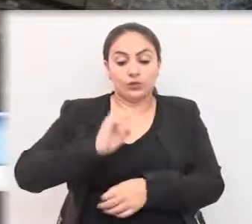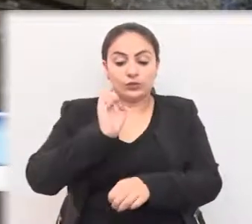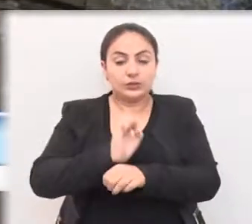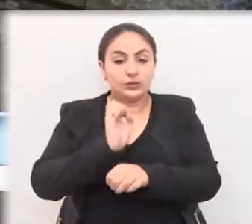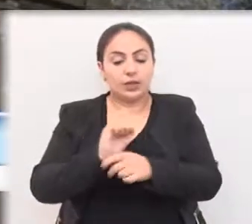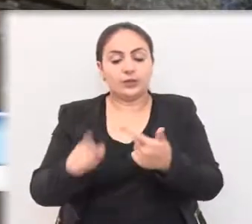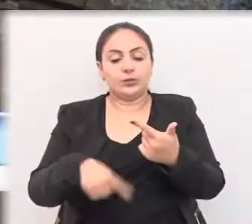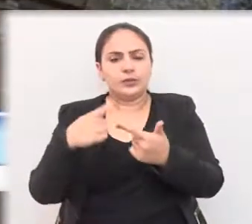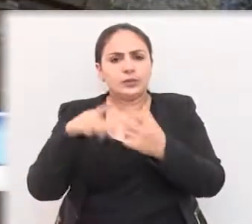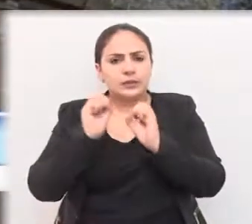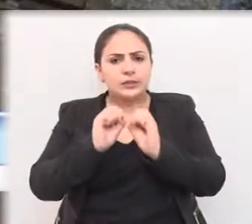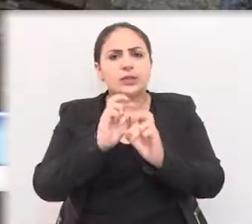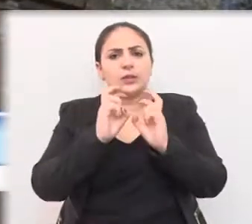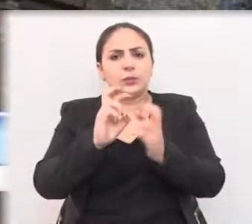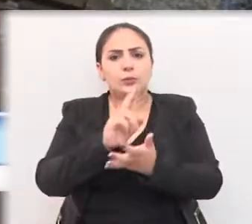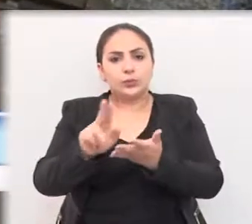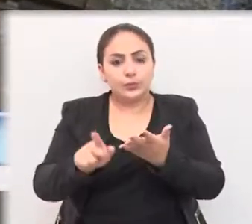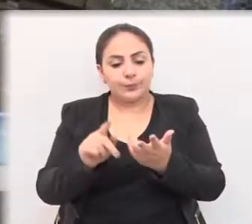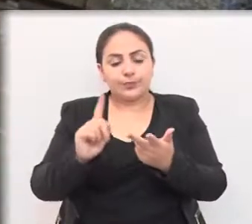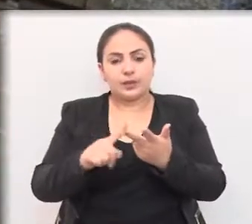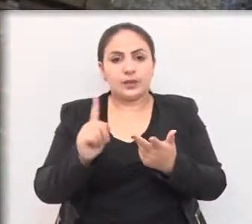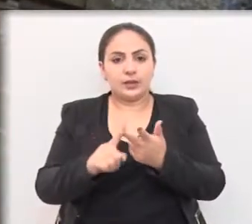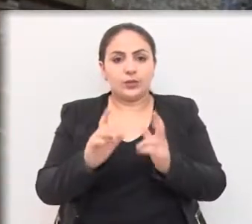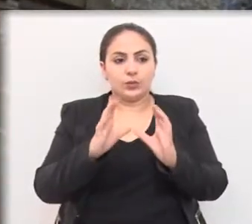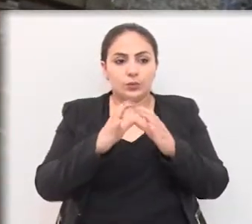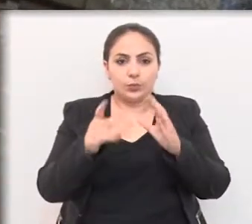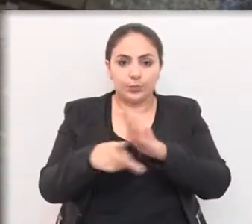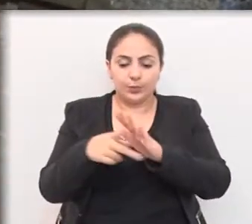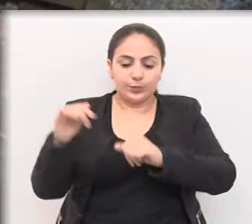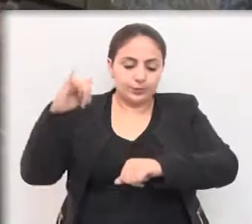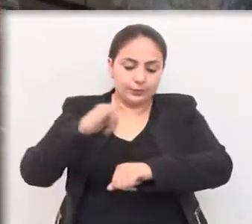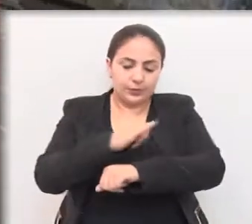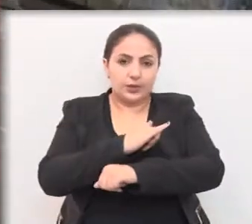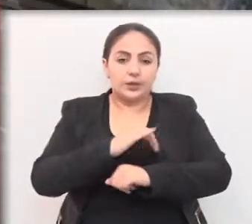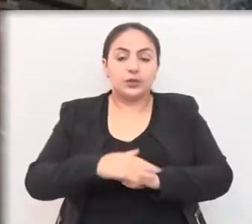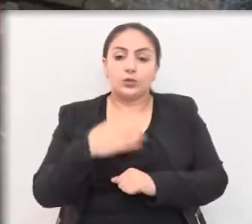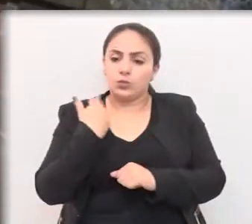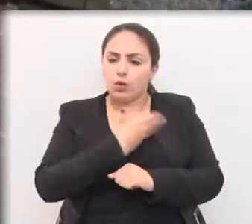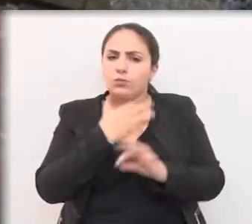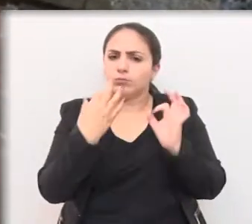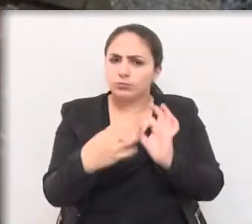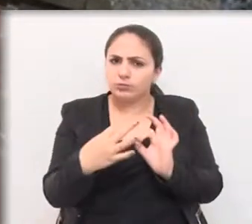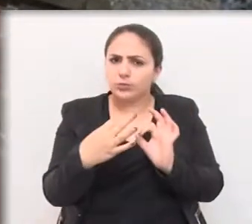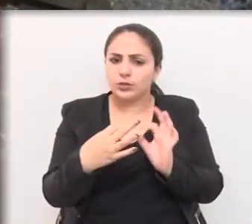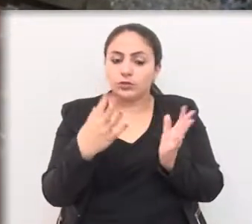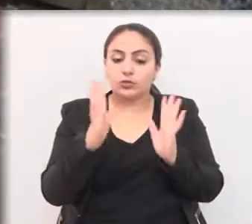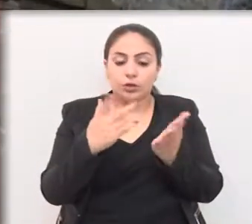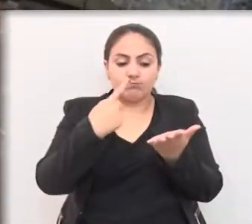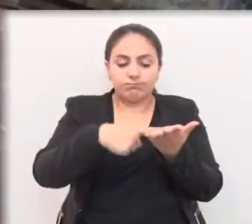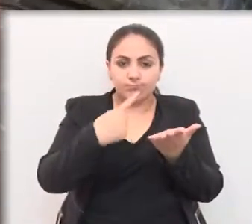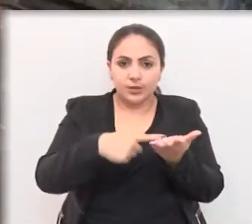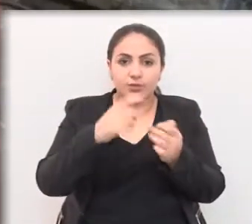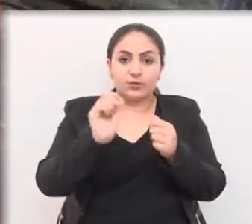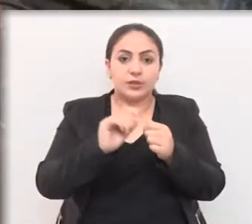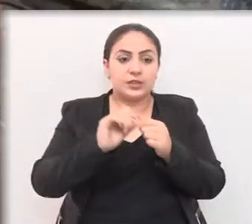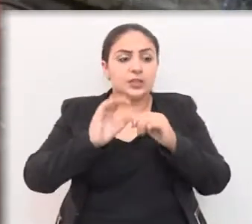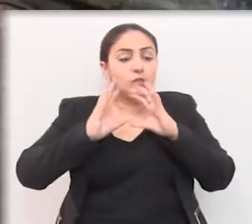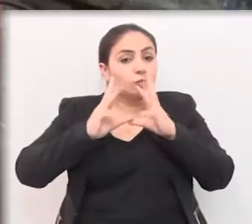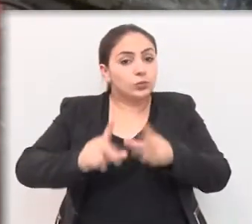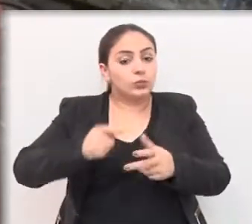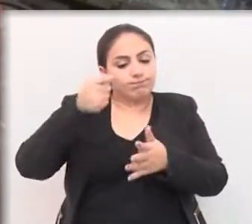Governo do Estado, a Secretaria de Transportes e o Departamento Aeroportuário estão determinados a fazer